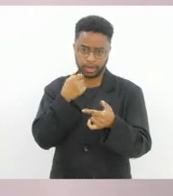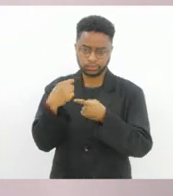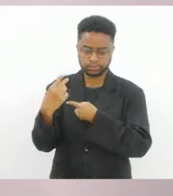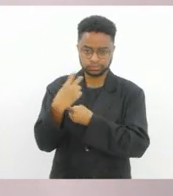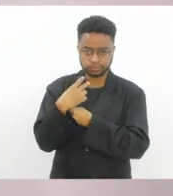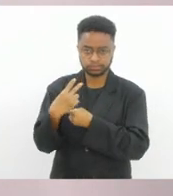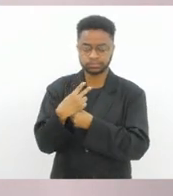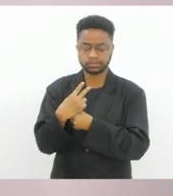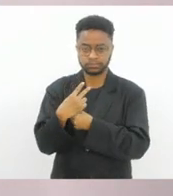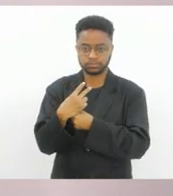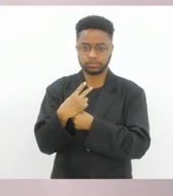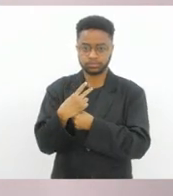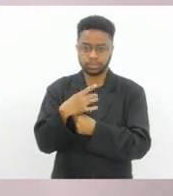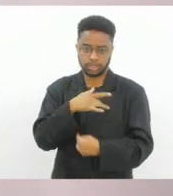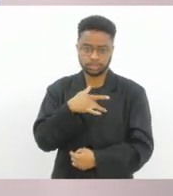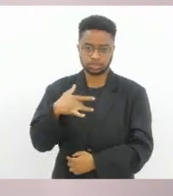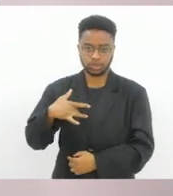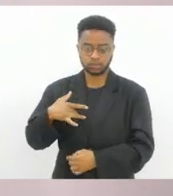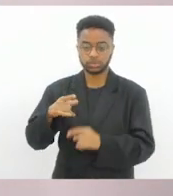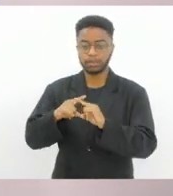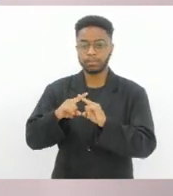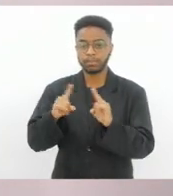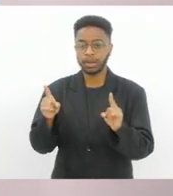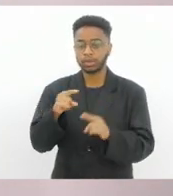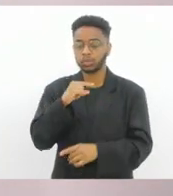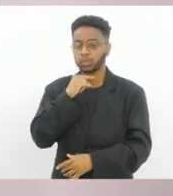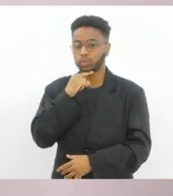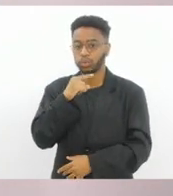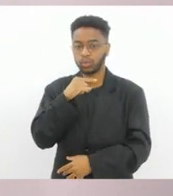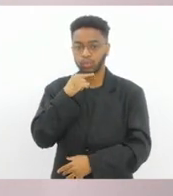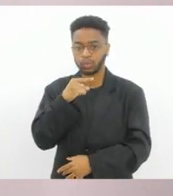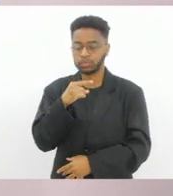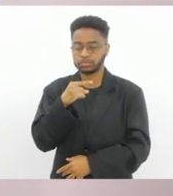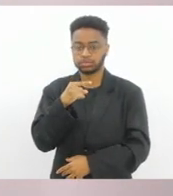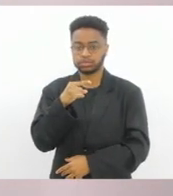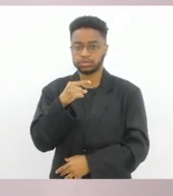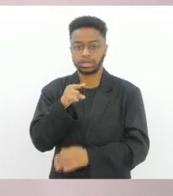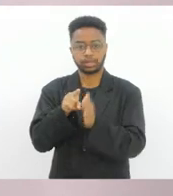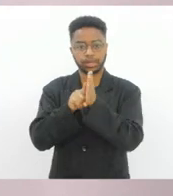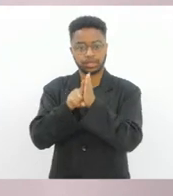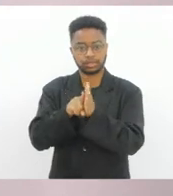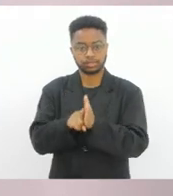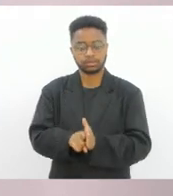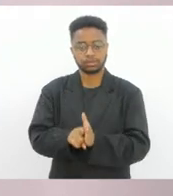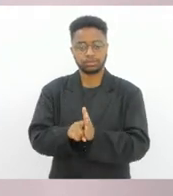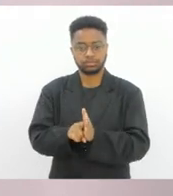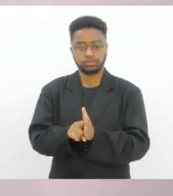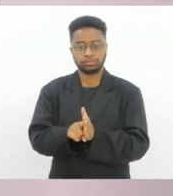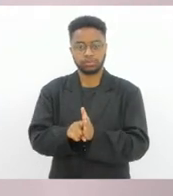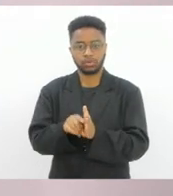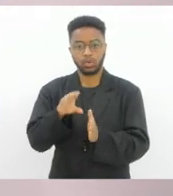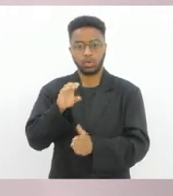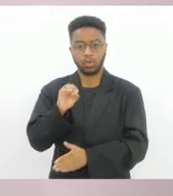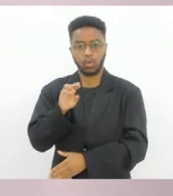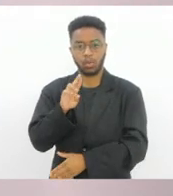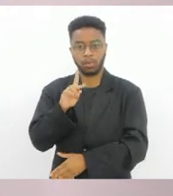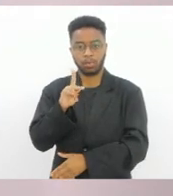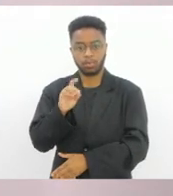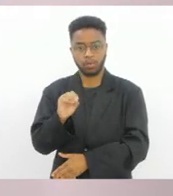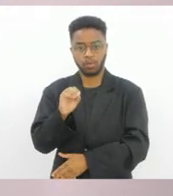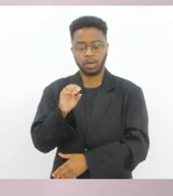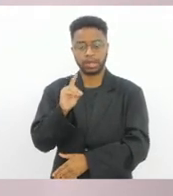proteção para a saúde dela, mas ela não consegue fazer o exame de corpo de delito. E a gente sabe que isso é uma